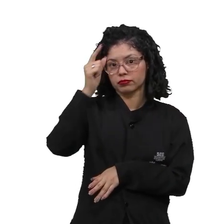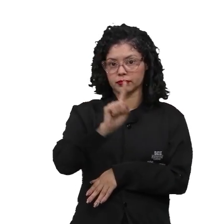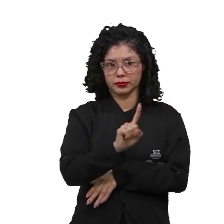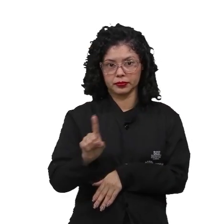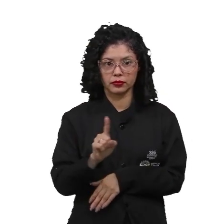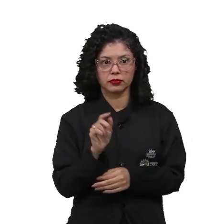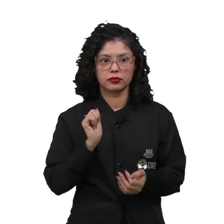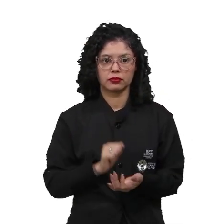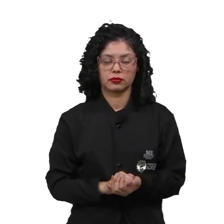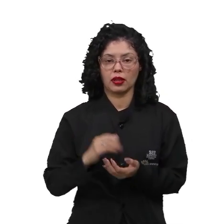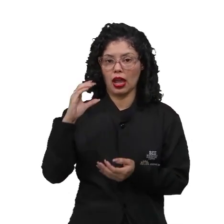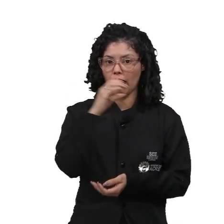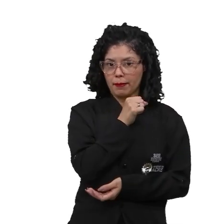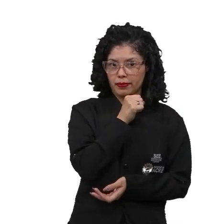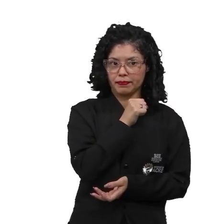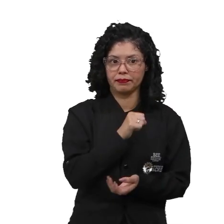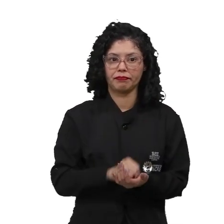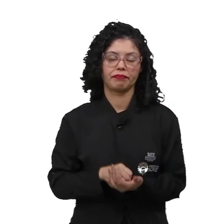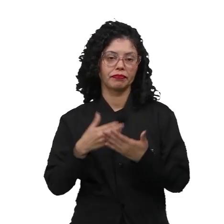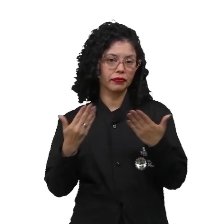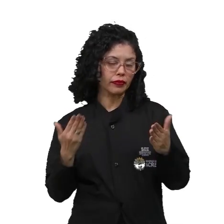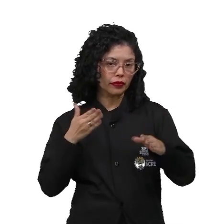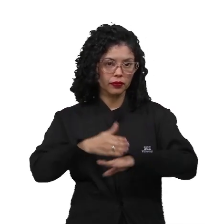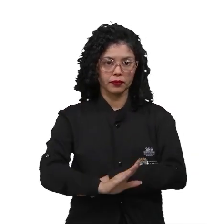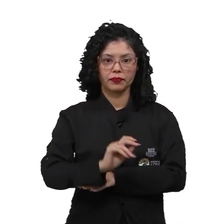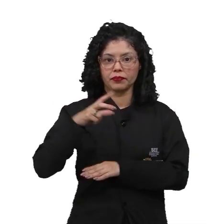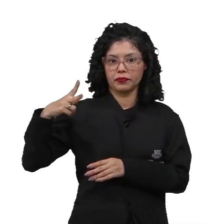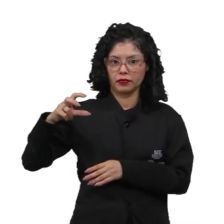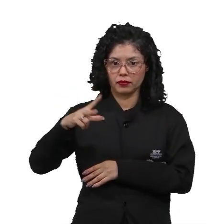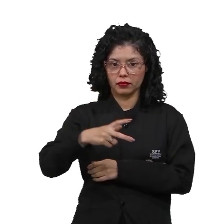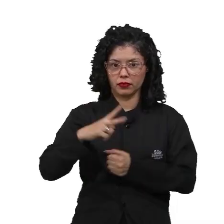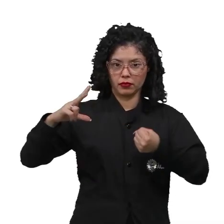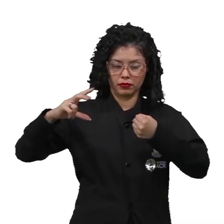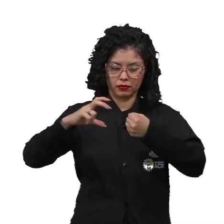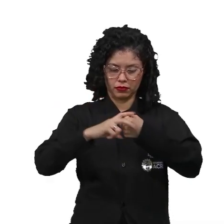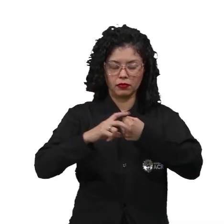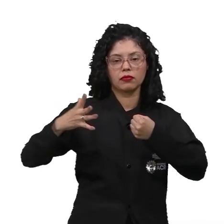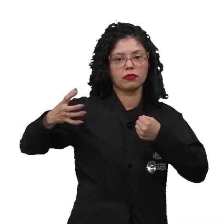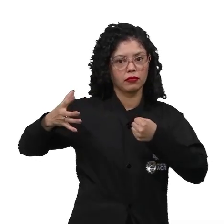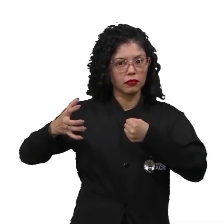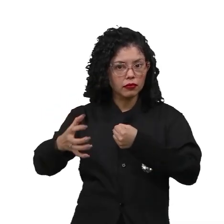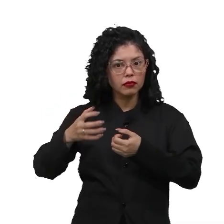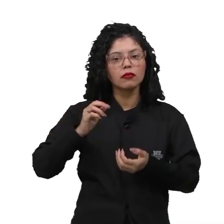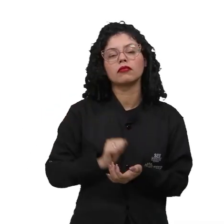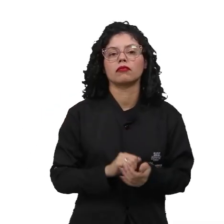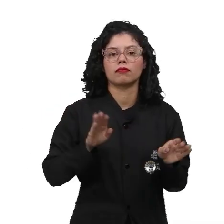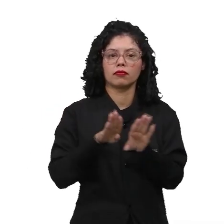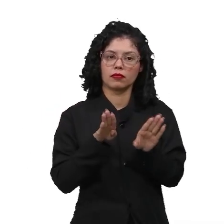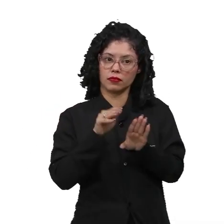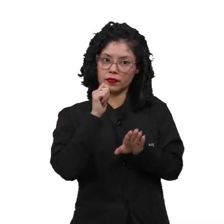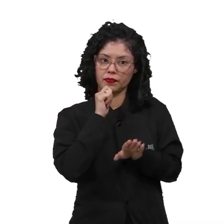imunológica e ela é imediata. Então, entrou ali o vírus e a bactéria, né? A